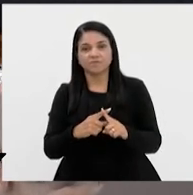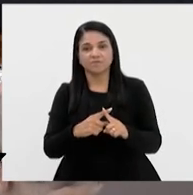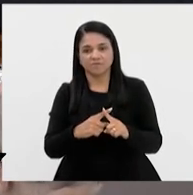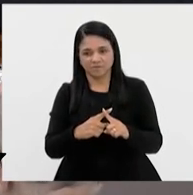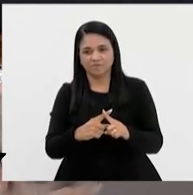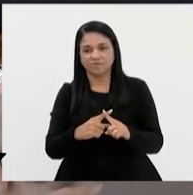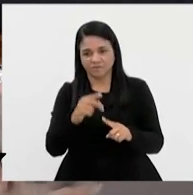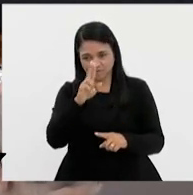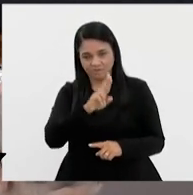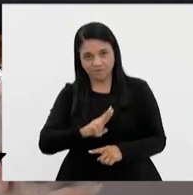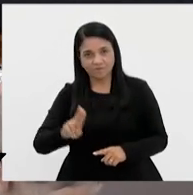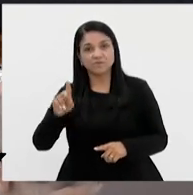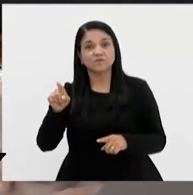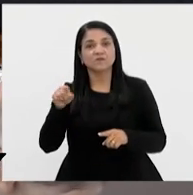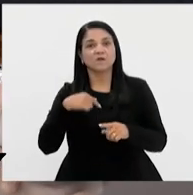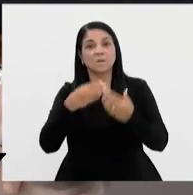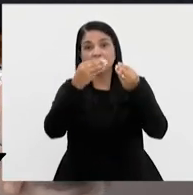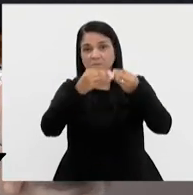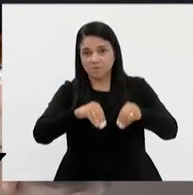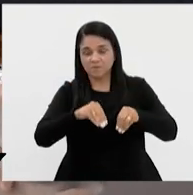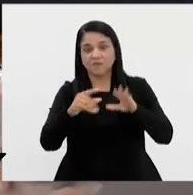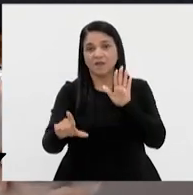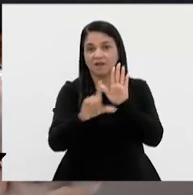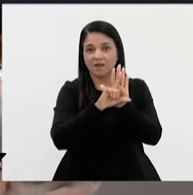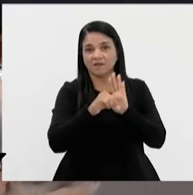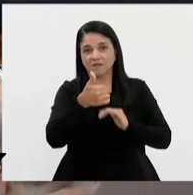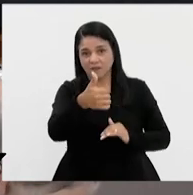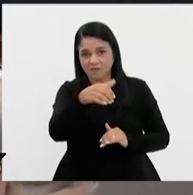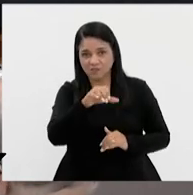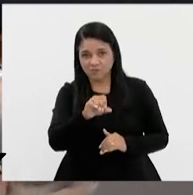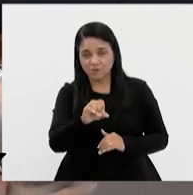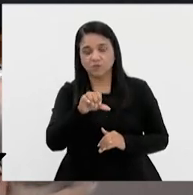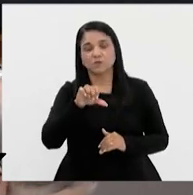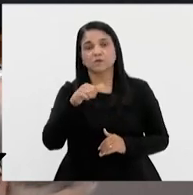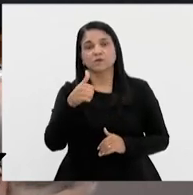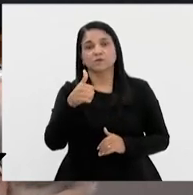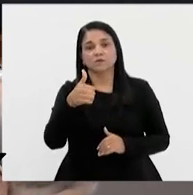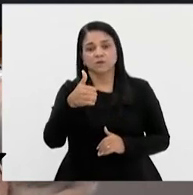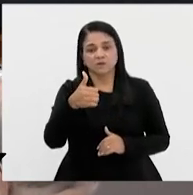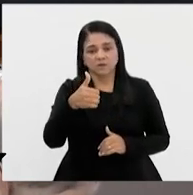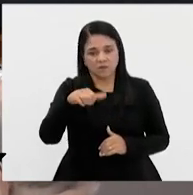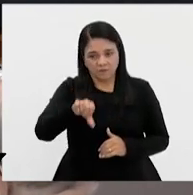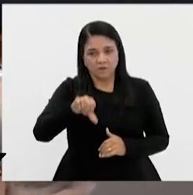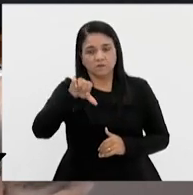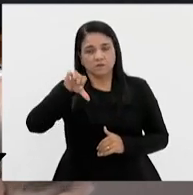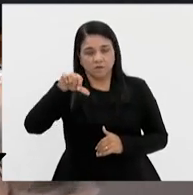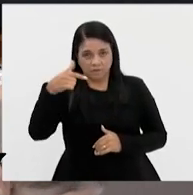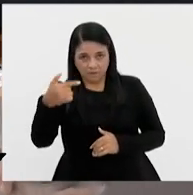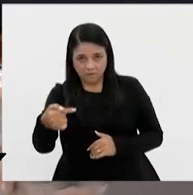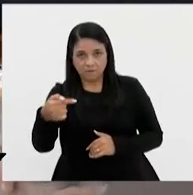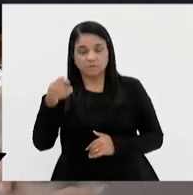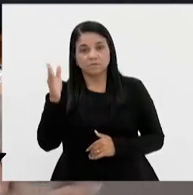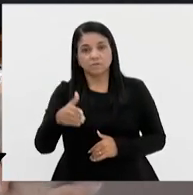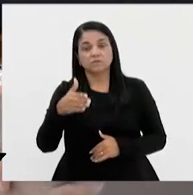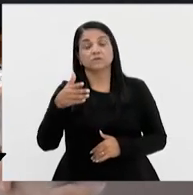O parecer é pela prejudicabilidade em razão da Lei 10.197, de 4 de dezembro de